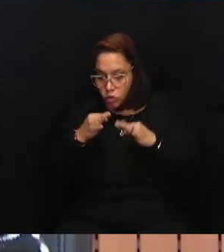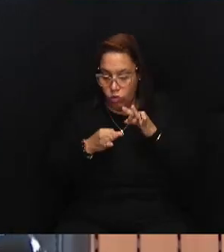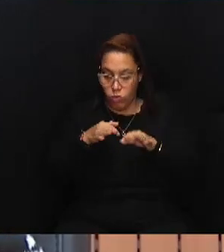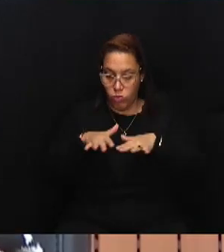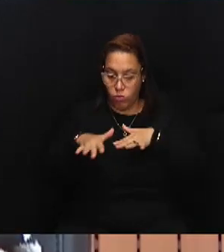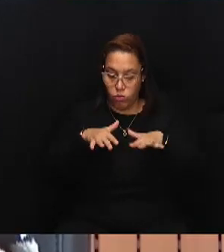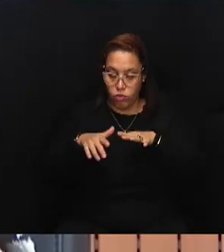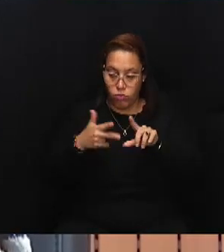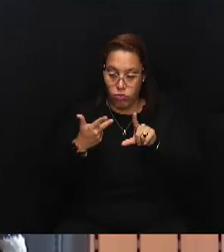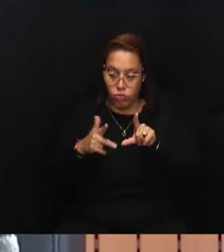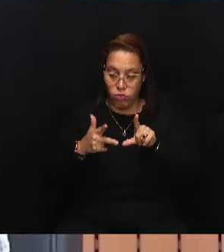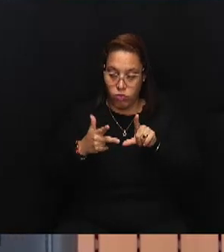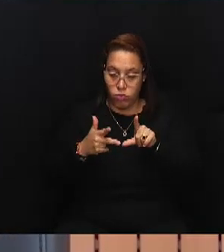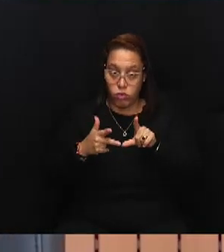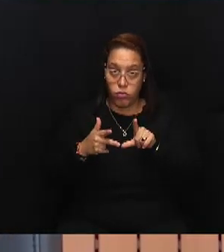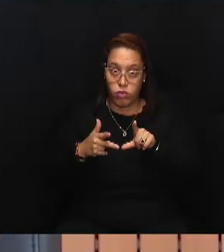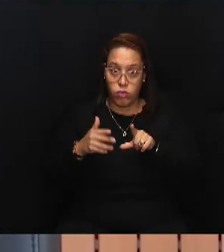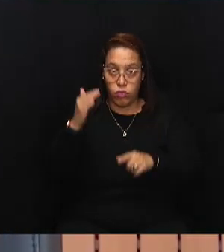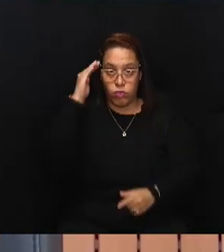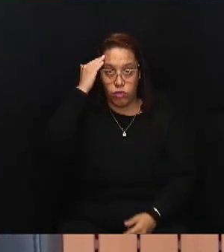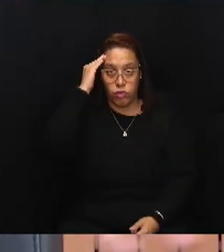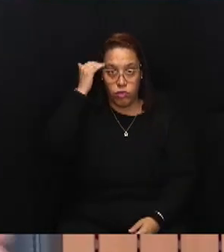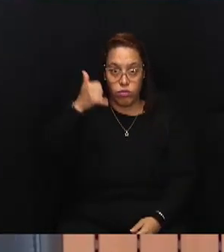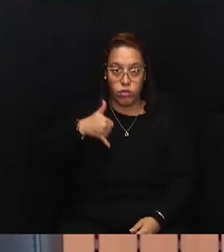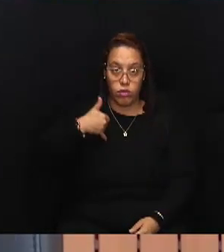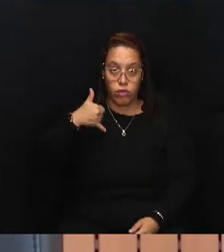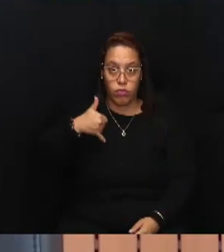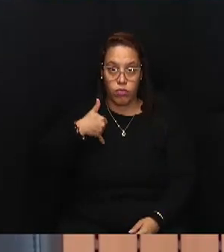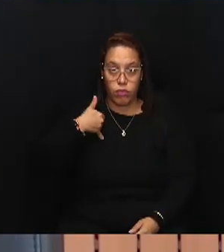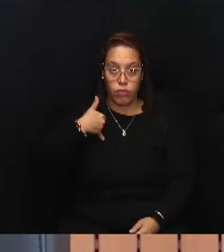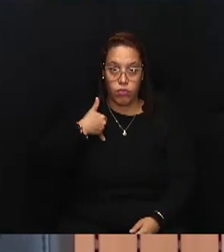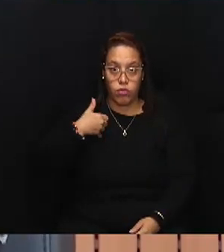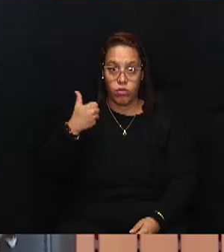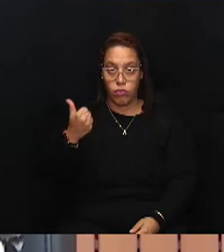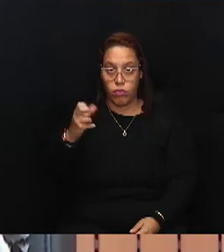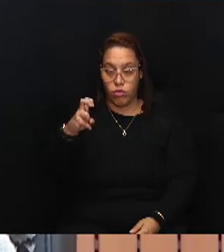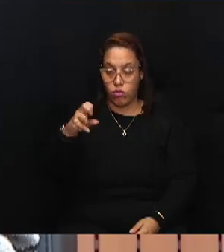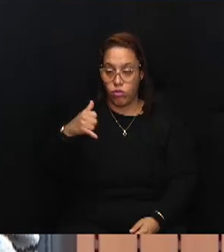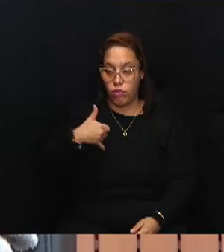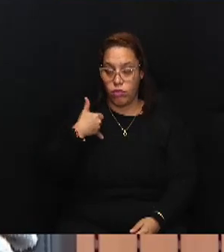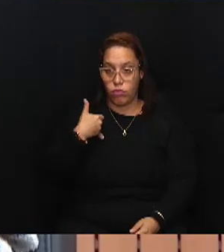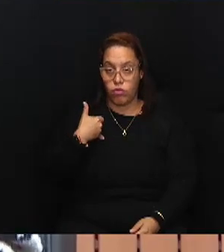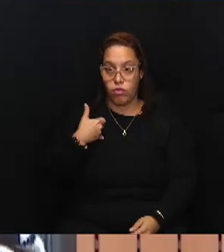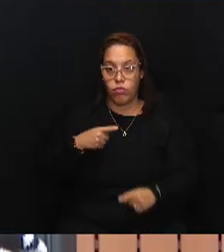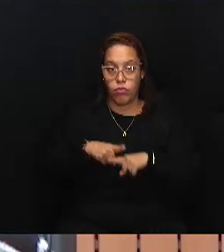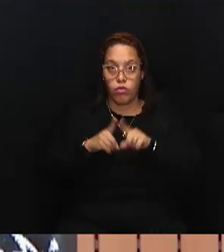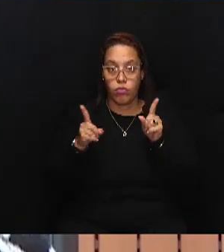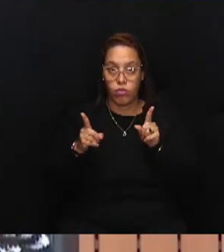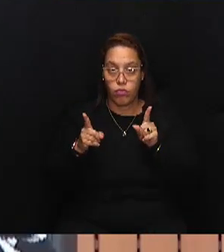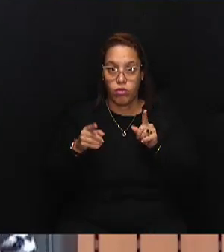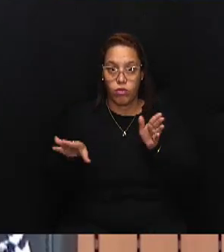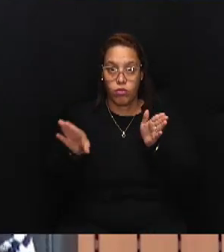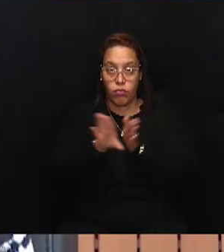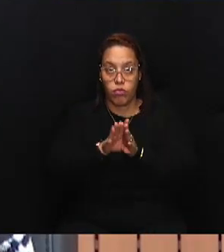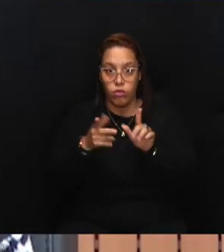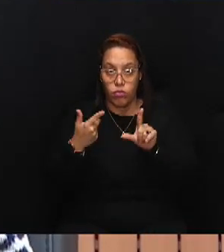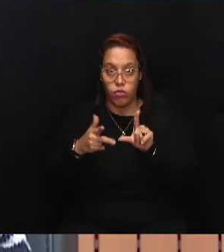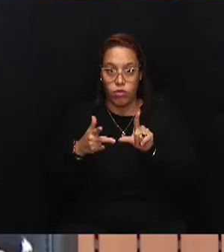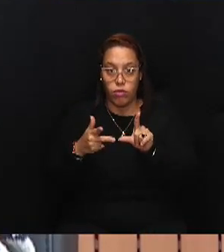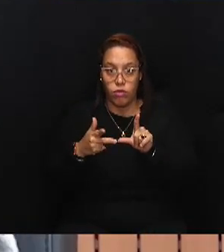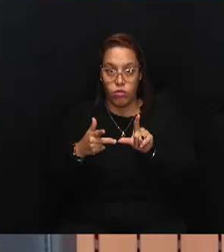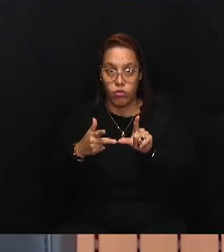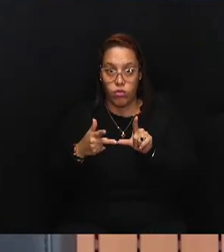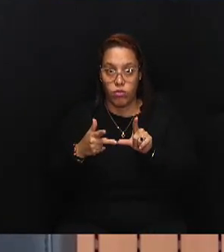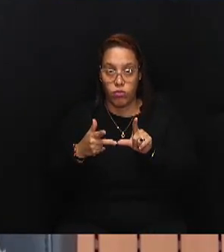o legislador constituinte entendia que idoso teria que ter 65 anos. Porém, quando vem o legislador